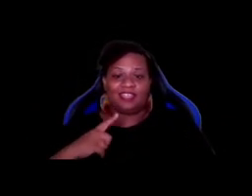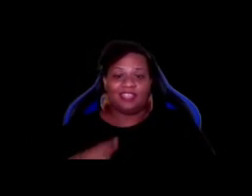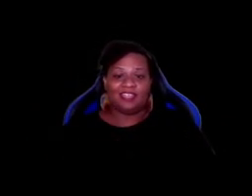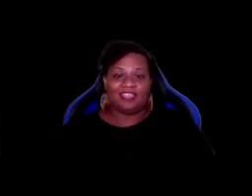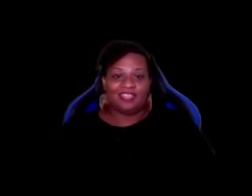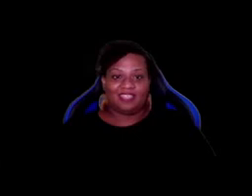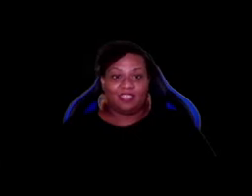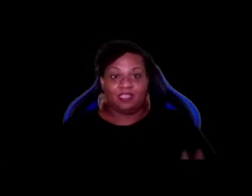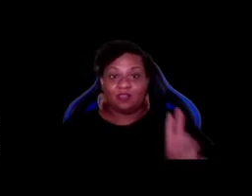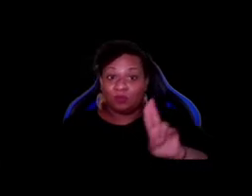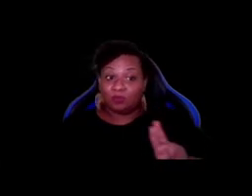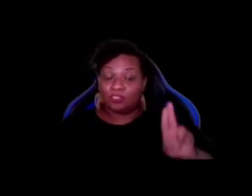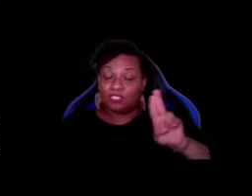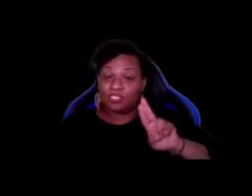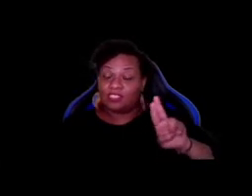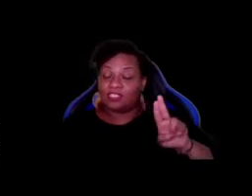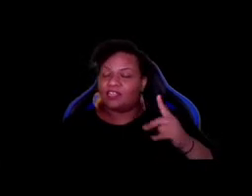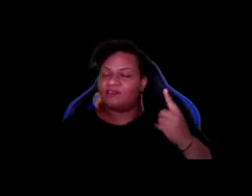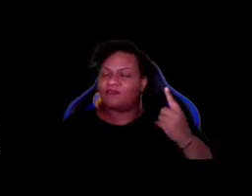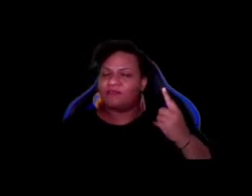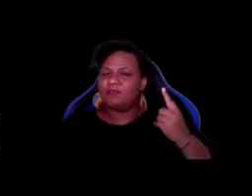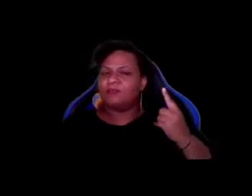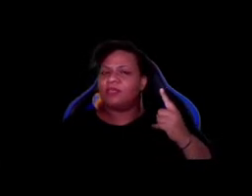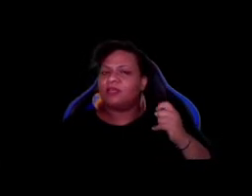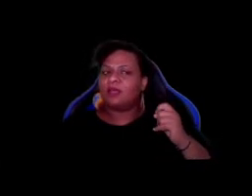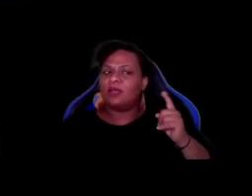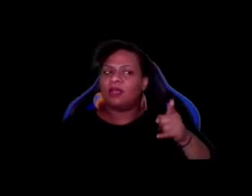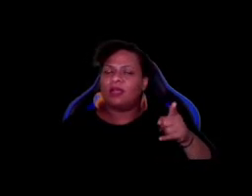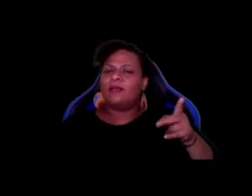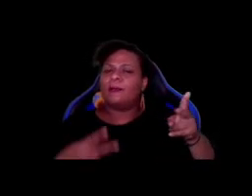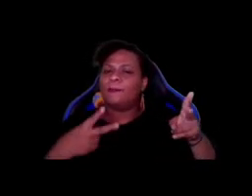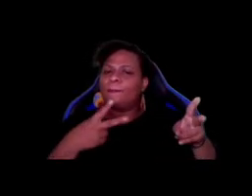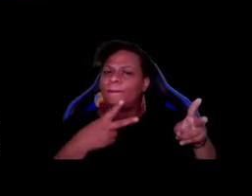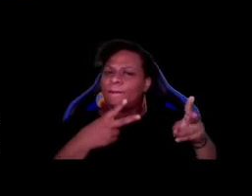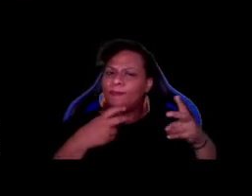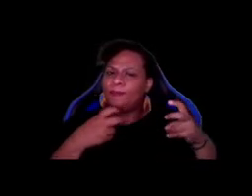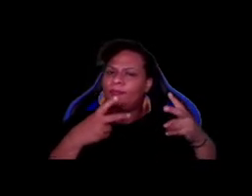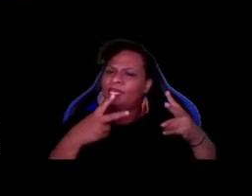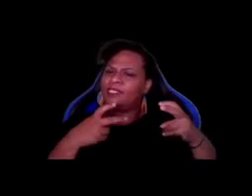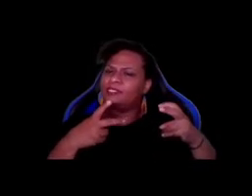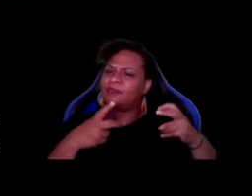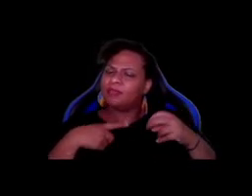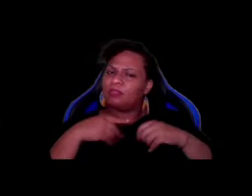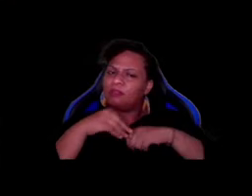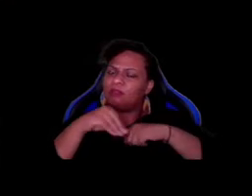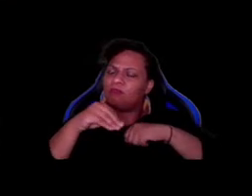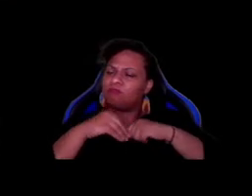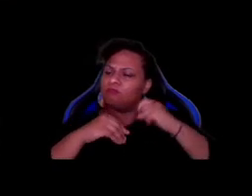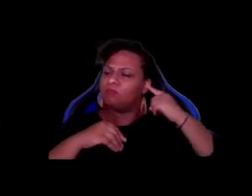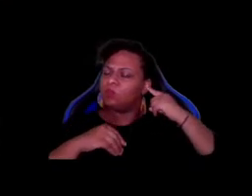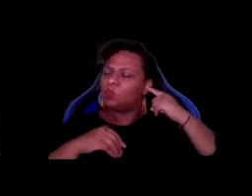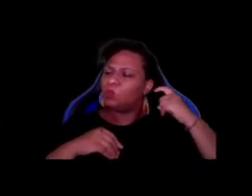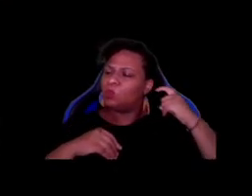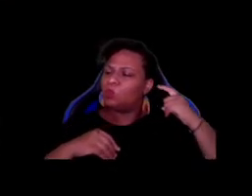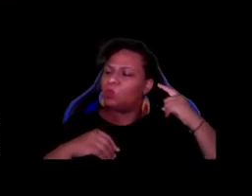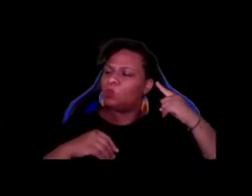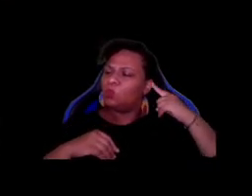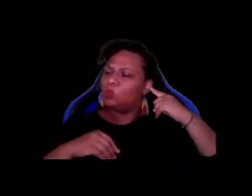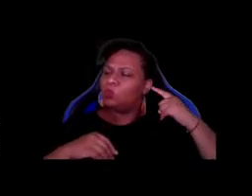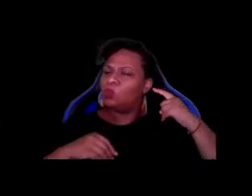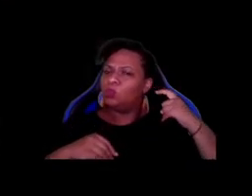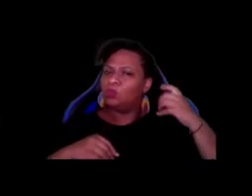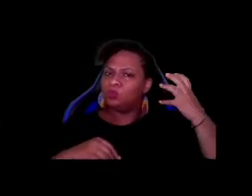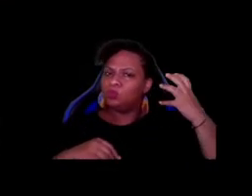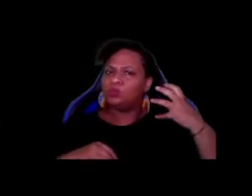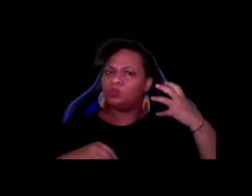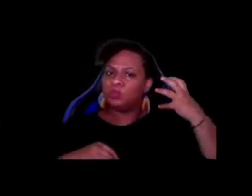utilizavam, então eles perceberam que transmitia um som. Aliás, hoje também uma